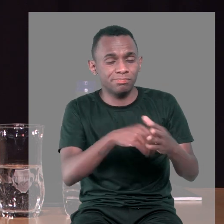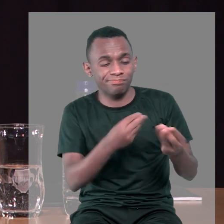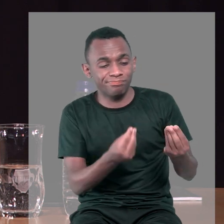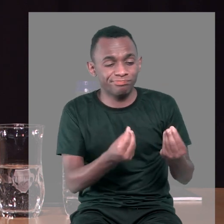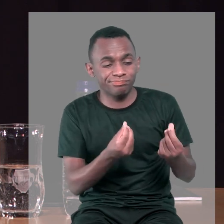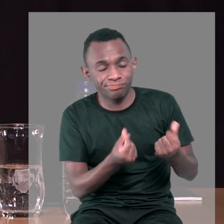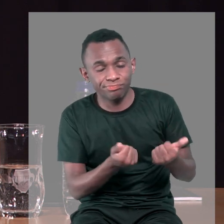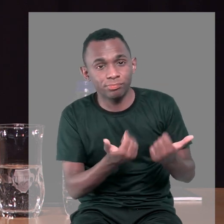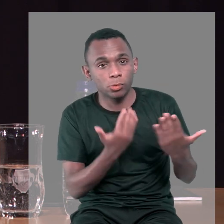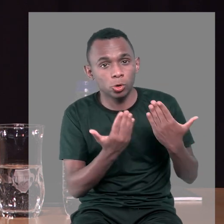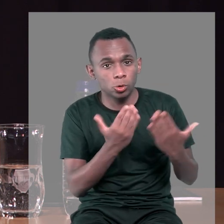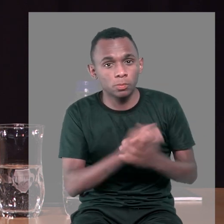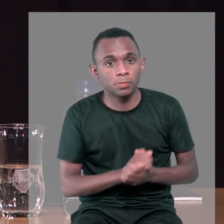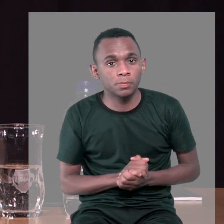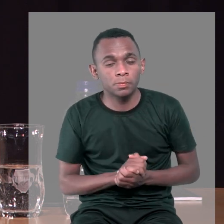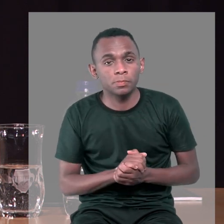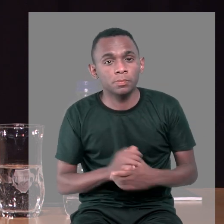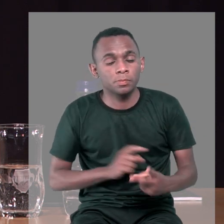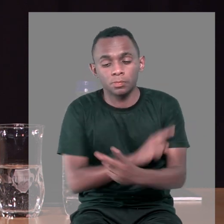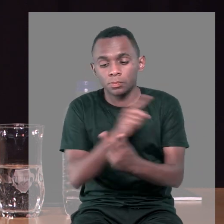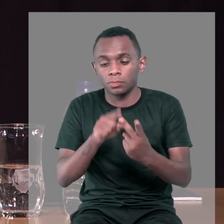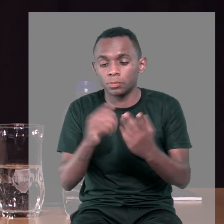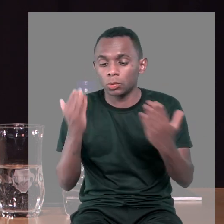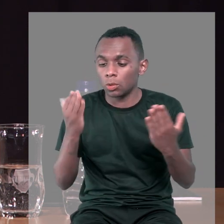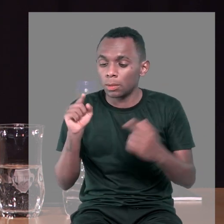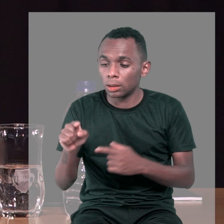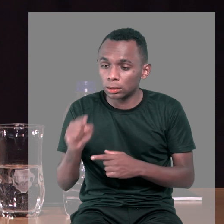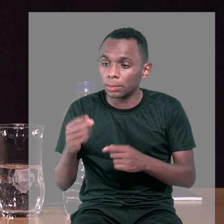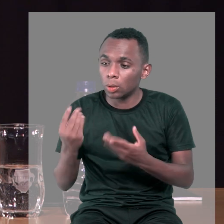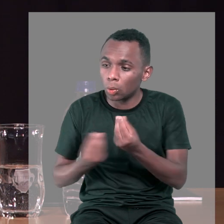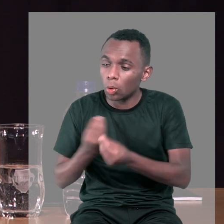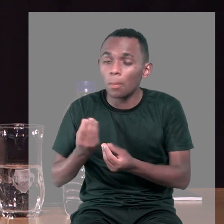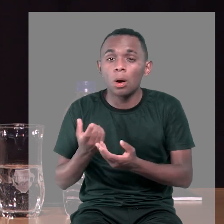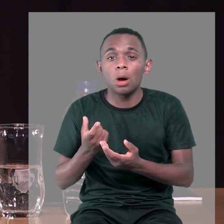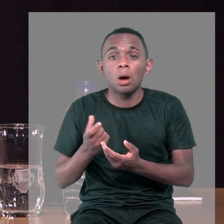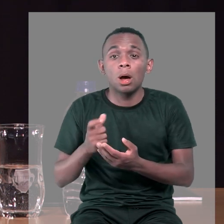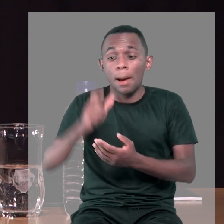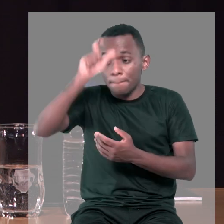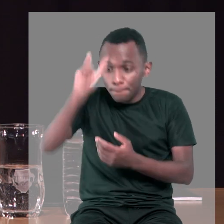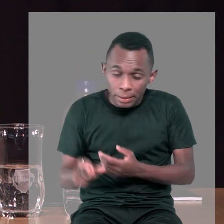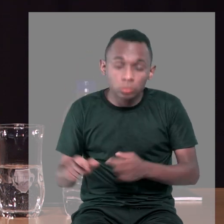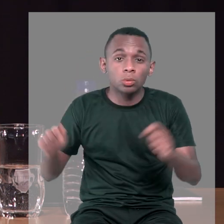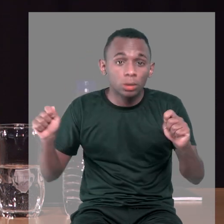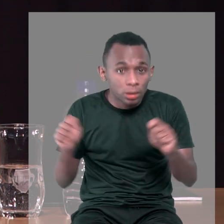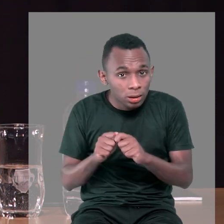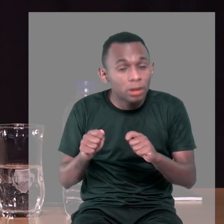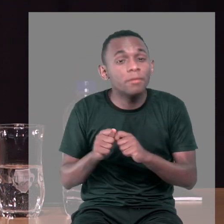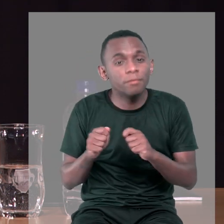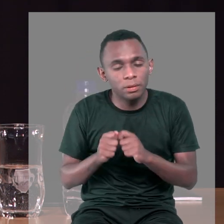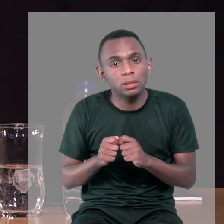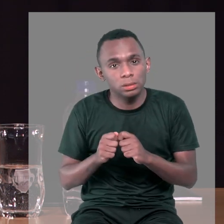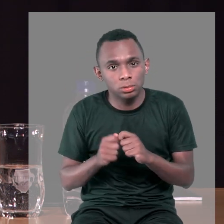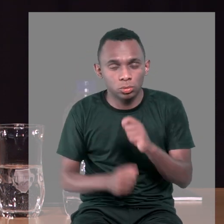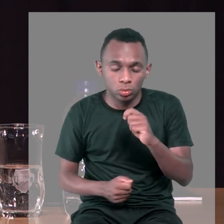fazendo era seguir abrindo uma explicação, um entendimento